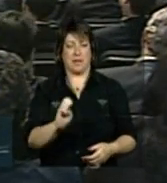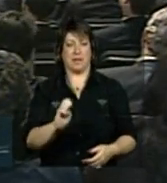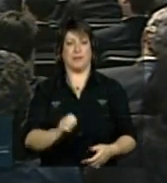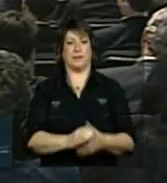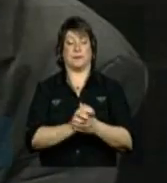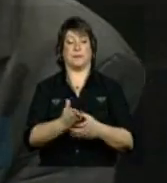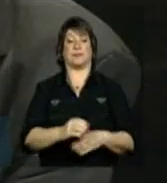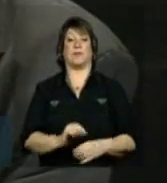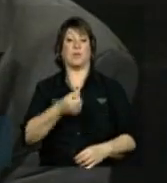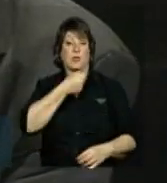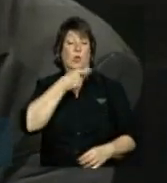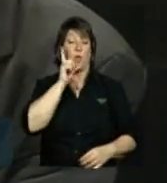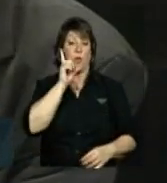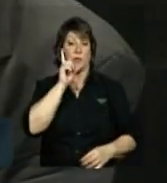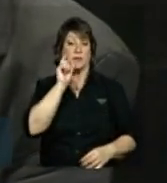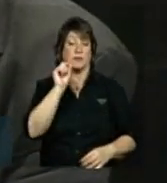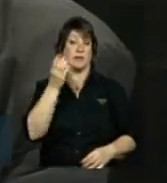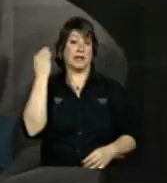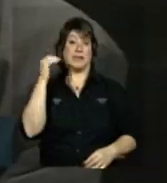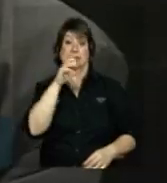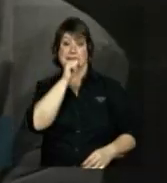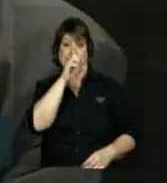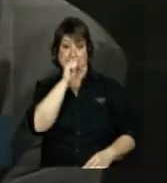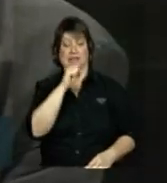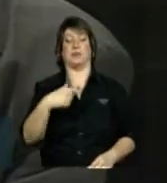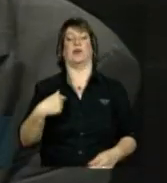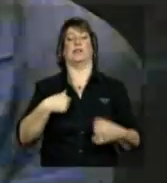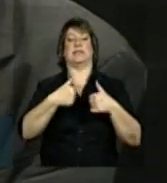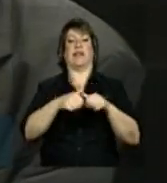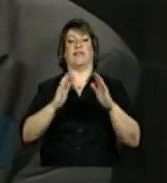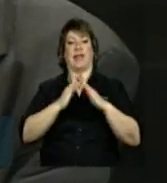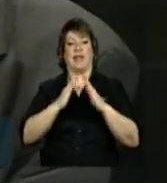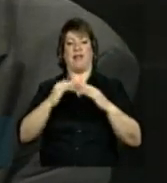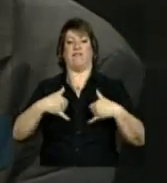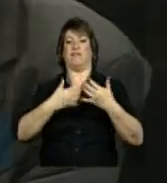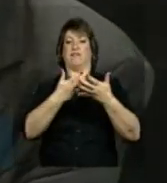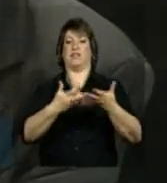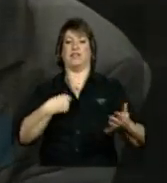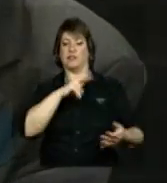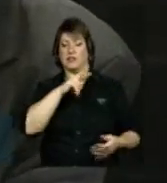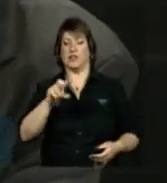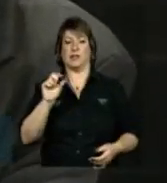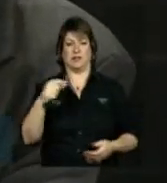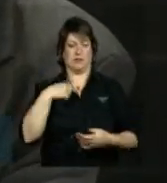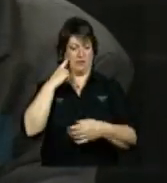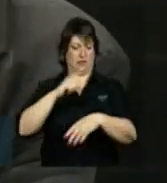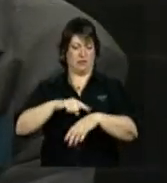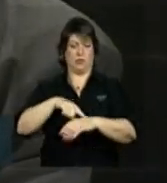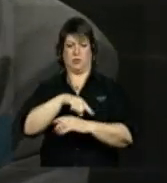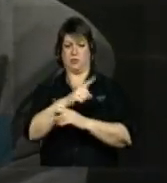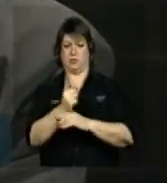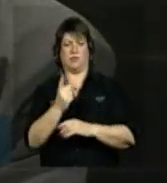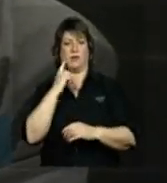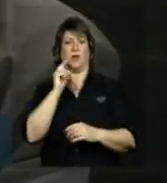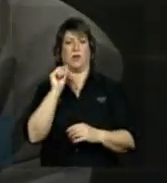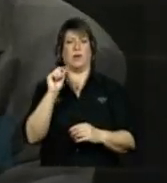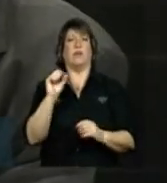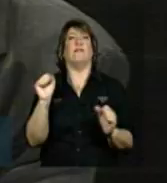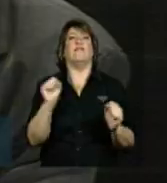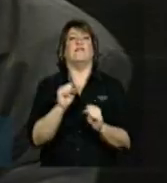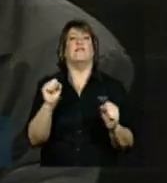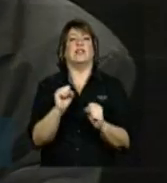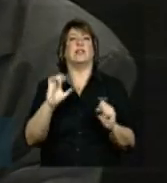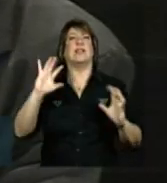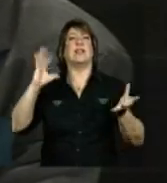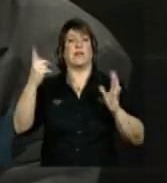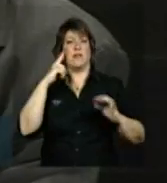Barbosa, no sábado, no Festa Queijo, e olhei para o termômetro 3 graus. Ainda bem que eu